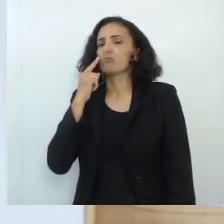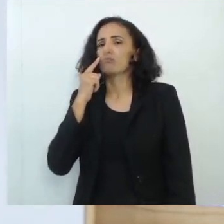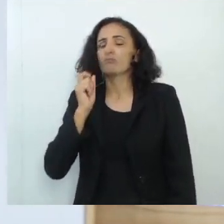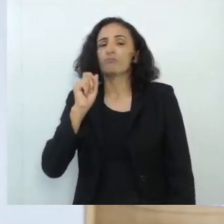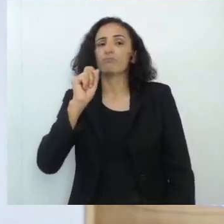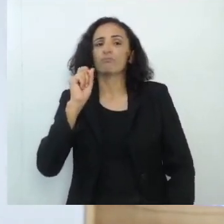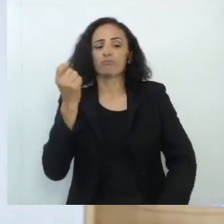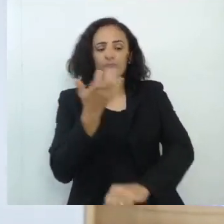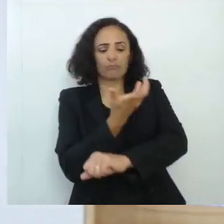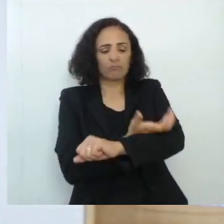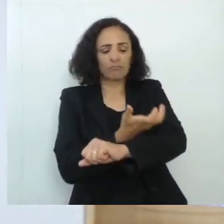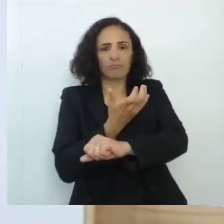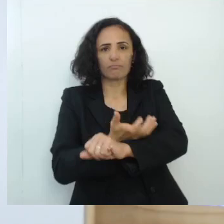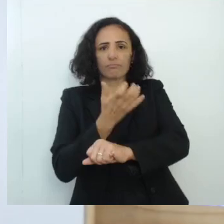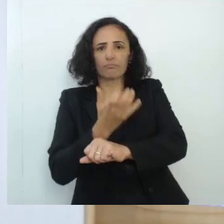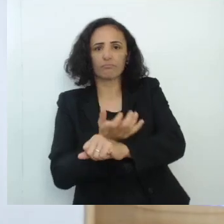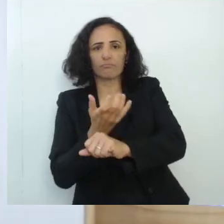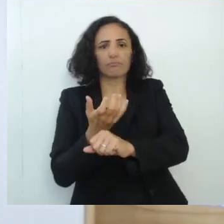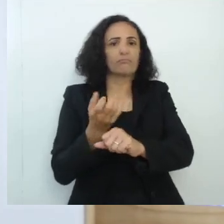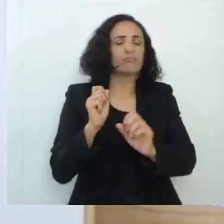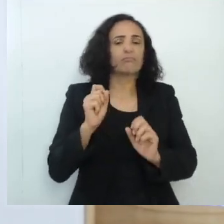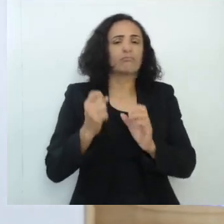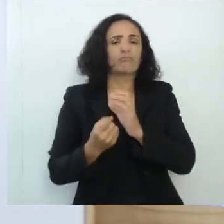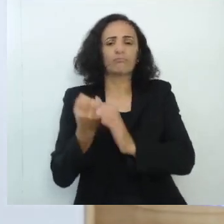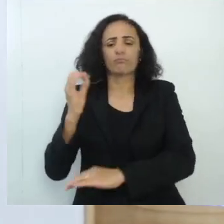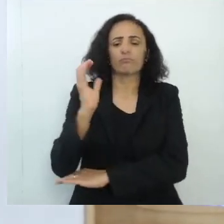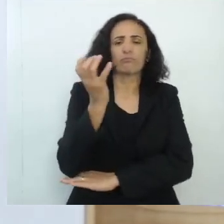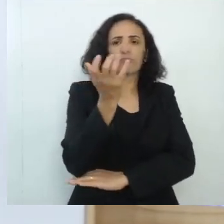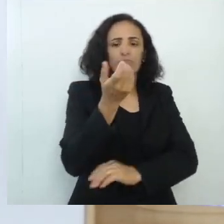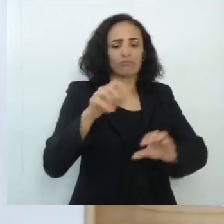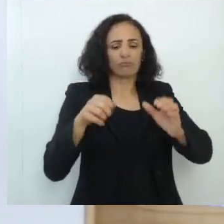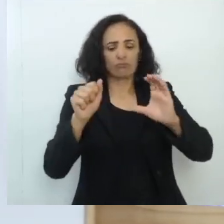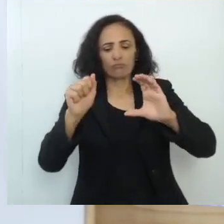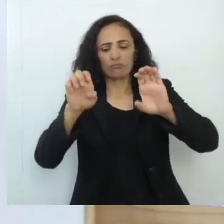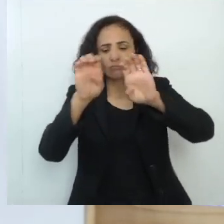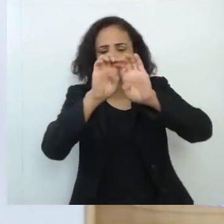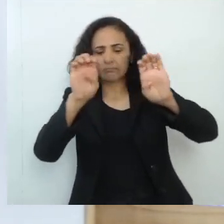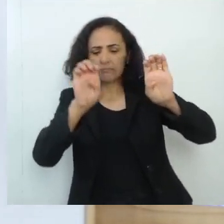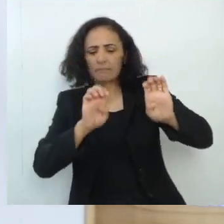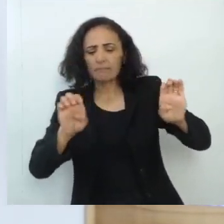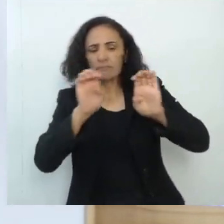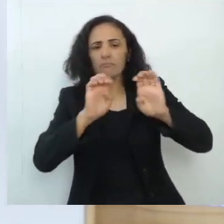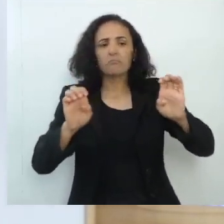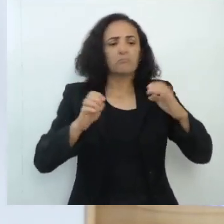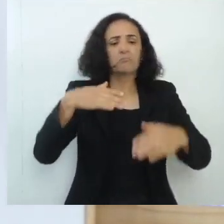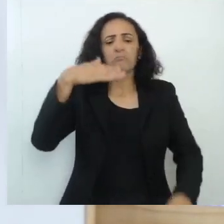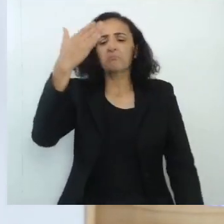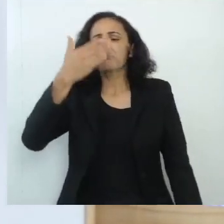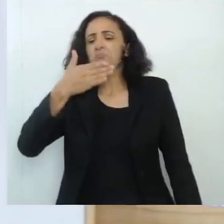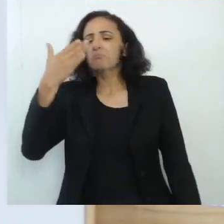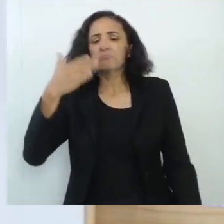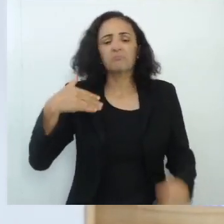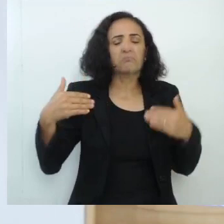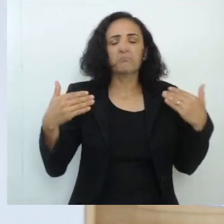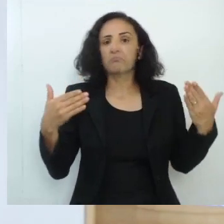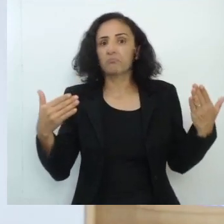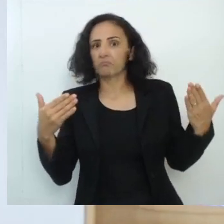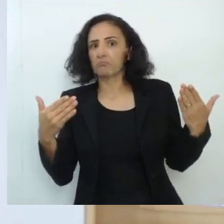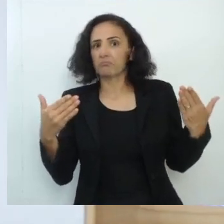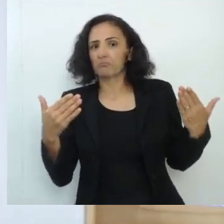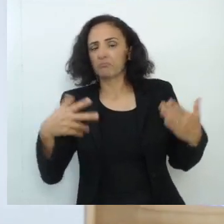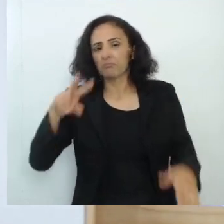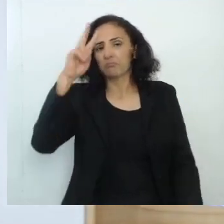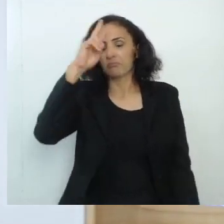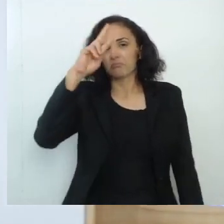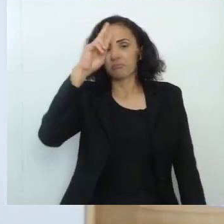planta é criptógama, lembre que ela é criptógama porque a estrutura reprodutora ela é pouco visível. Ó, lembre que